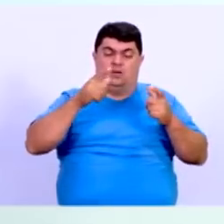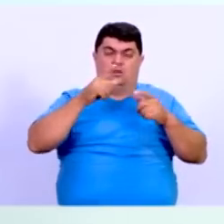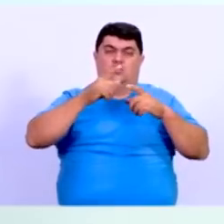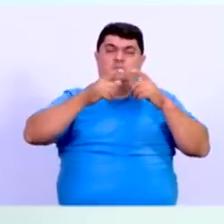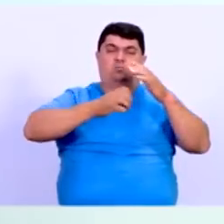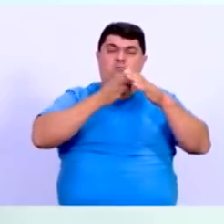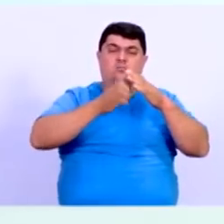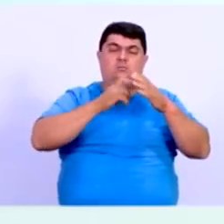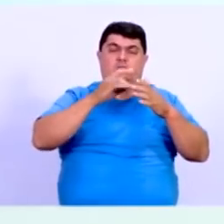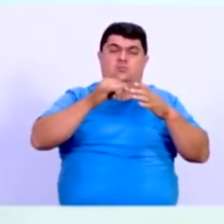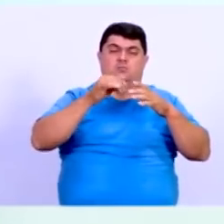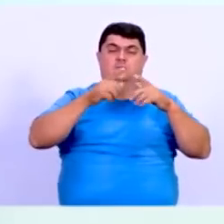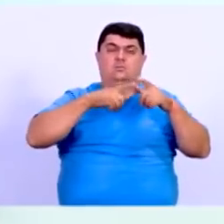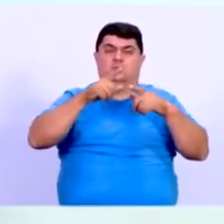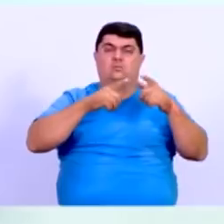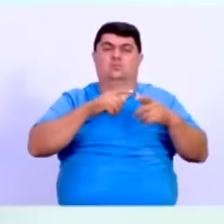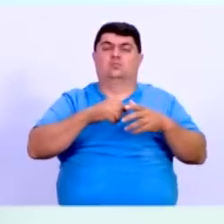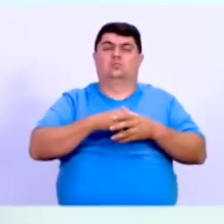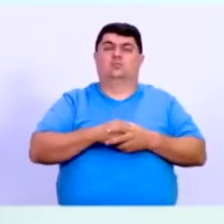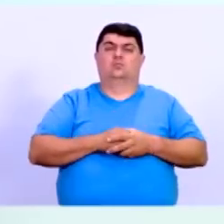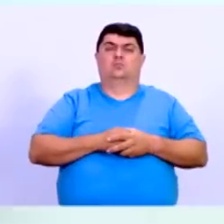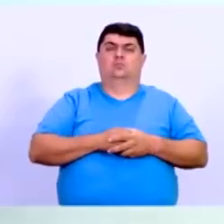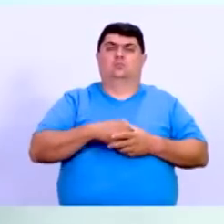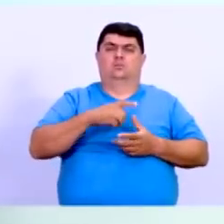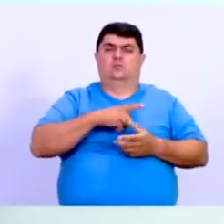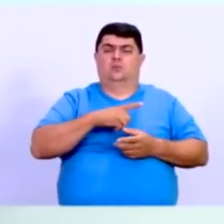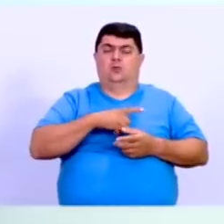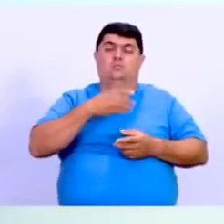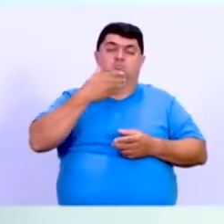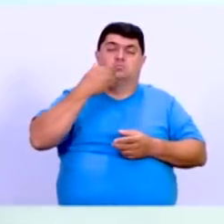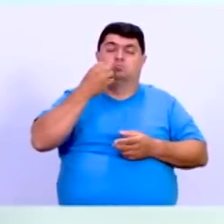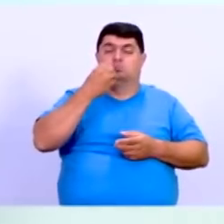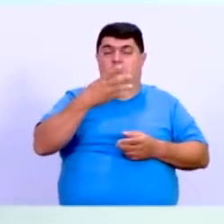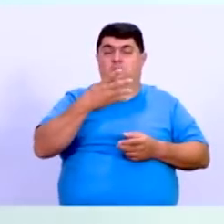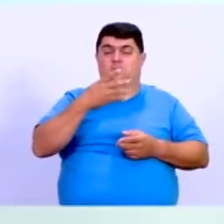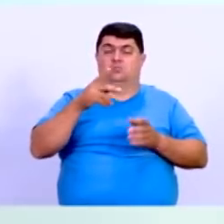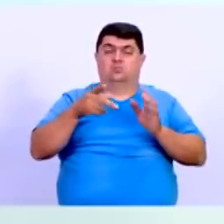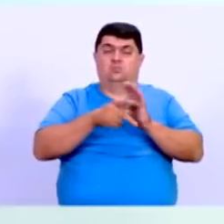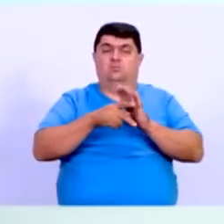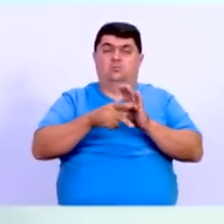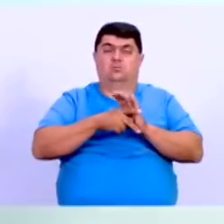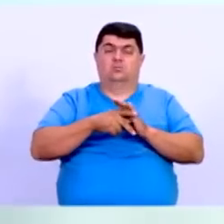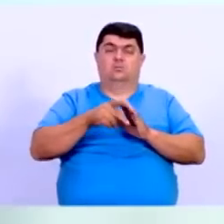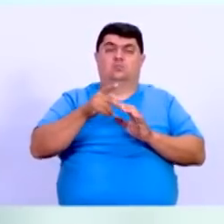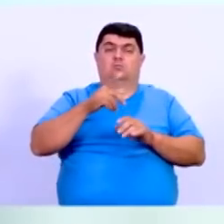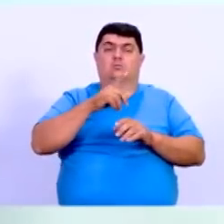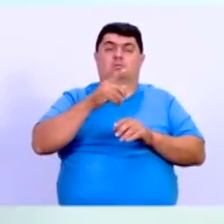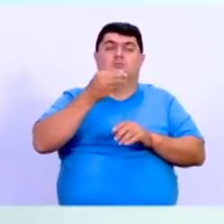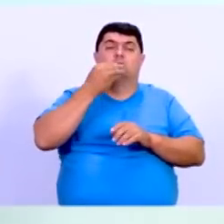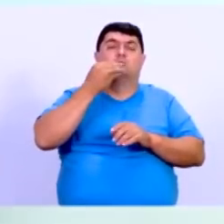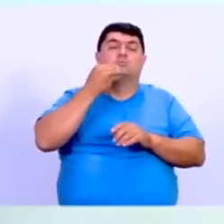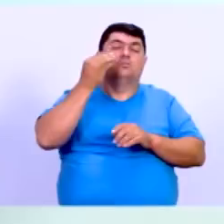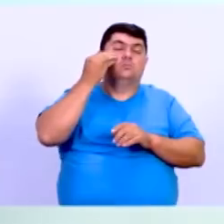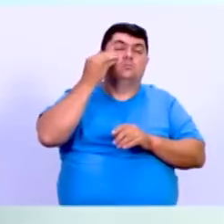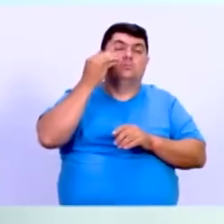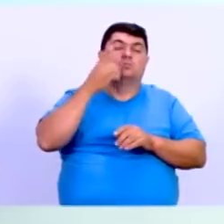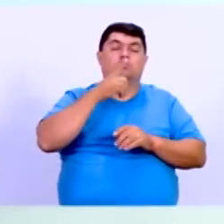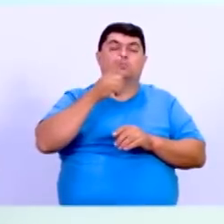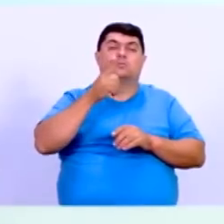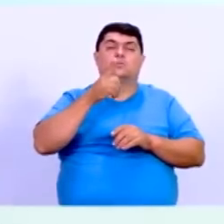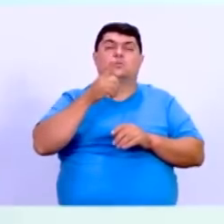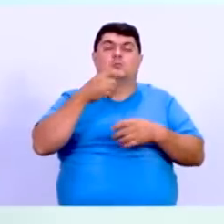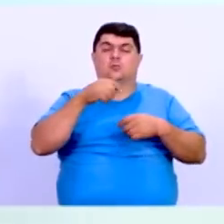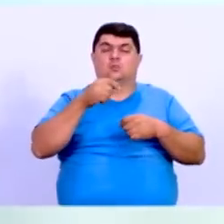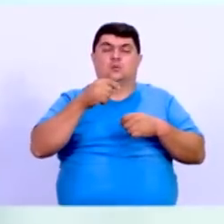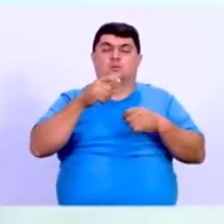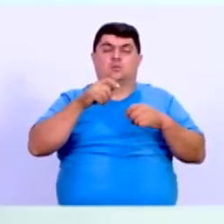trabalham, tá? Esses tipos de servidores estão lá exatamente para isso. E eles possuem essa redundância para você trocar peças ali sem ao